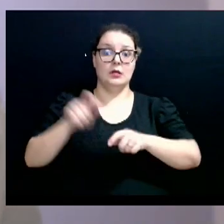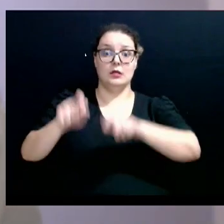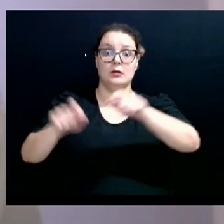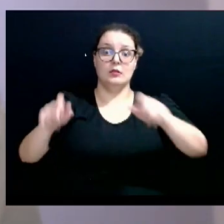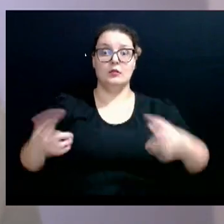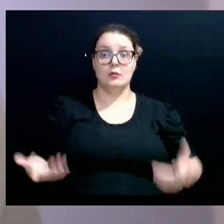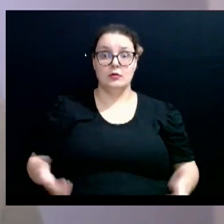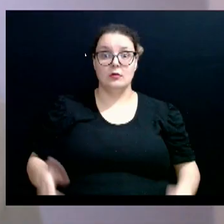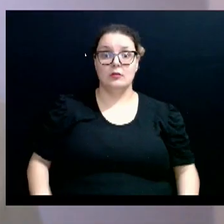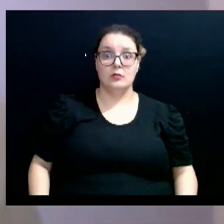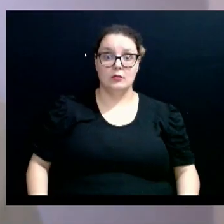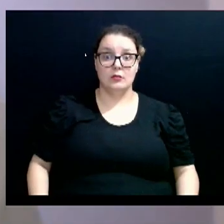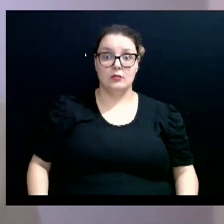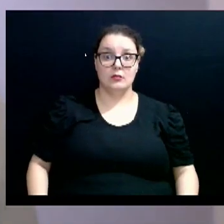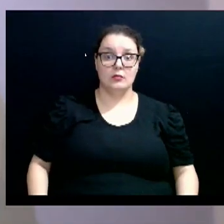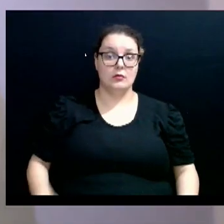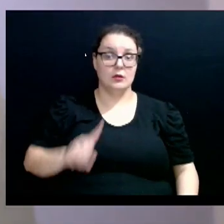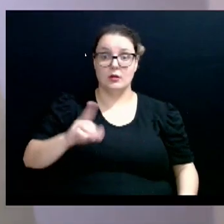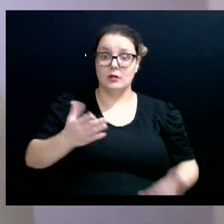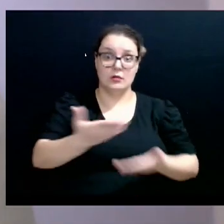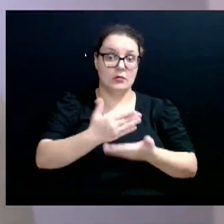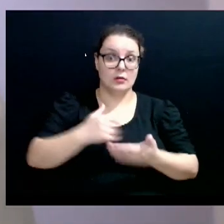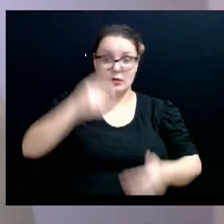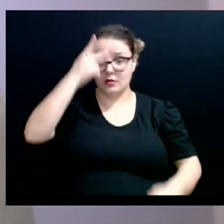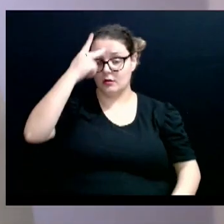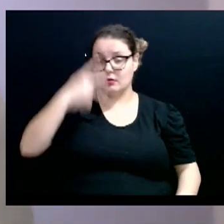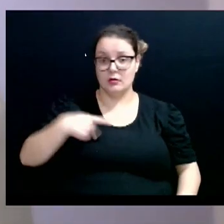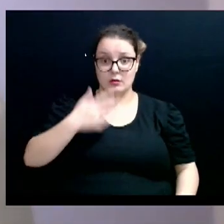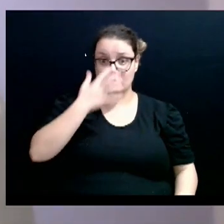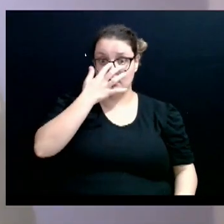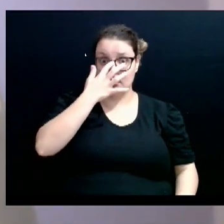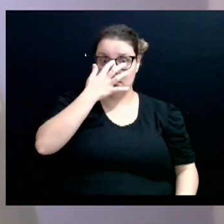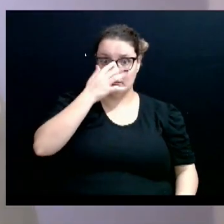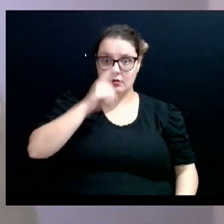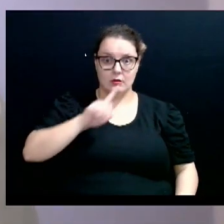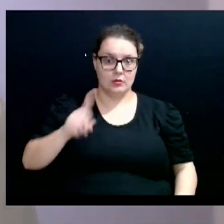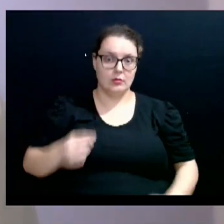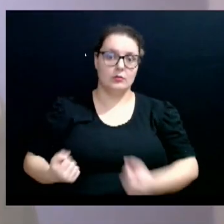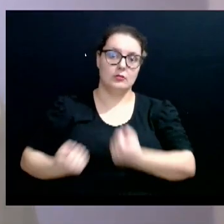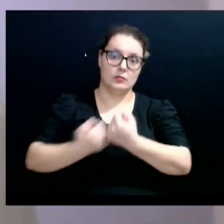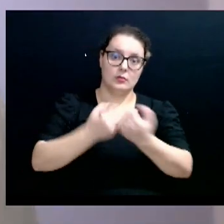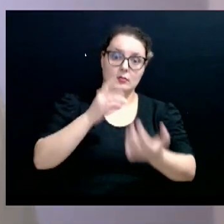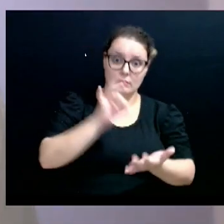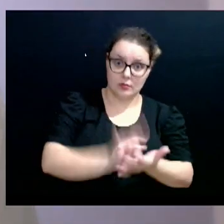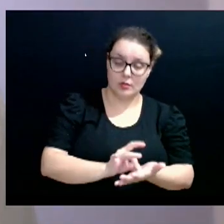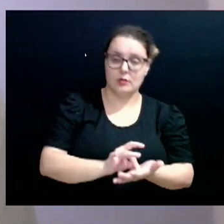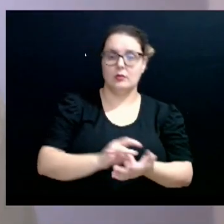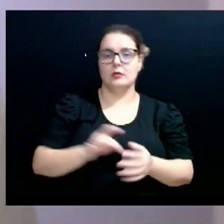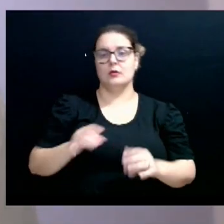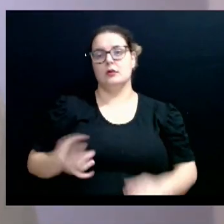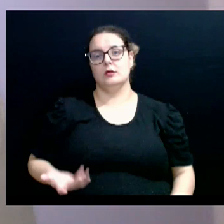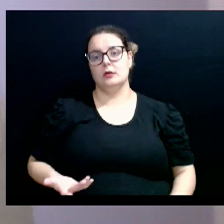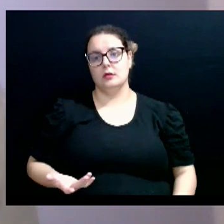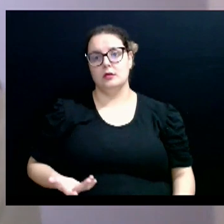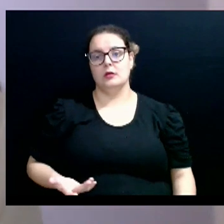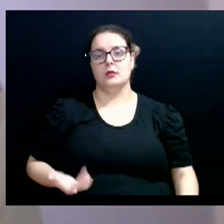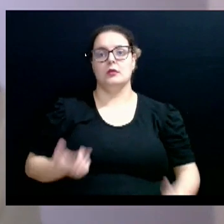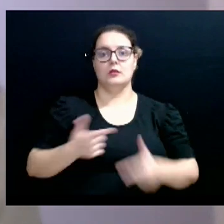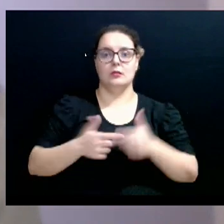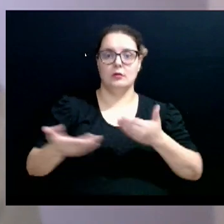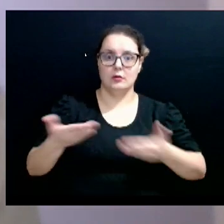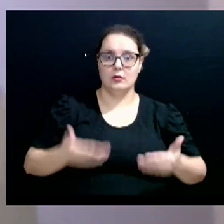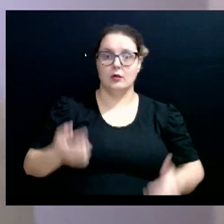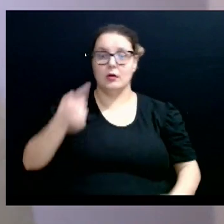não apoiam ela, ou não dão uma ajuda real, sabe, de dividir, falar, olha, o que você